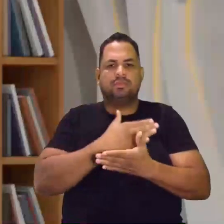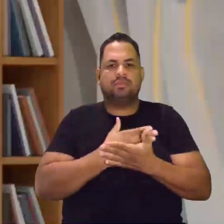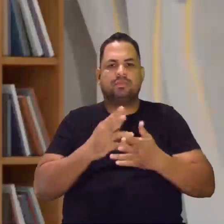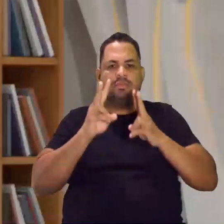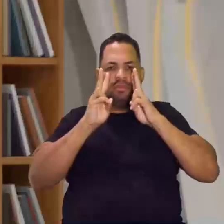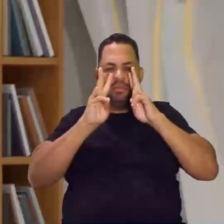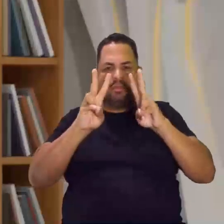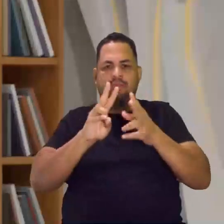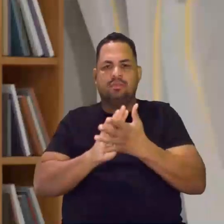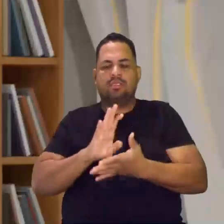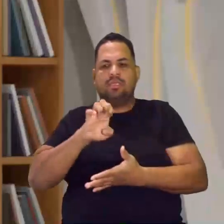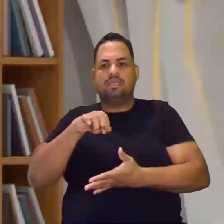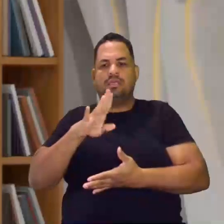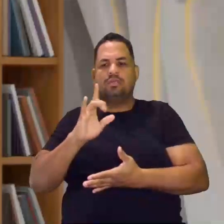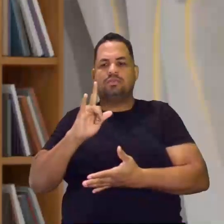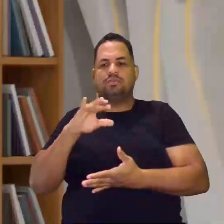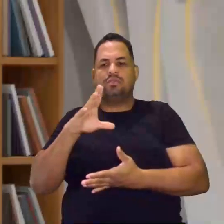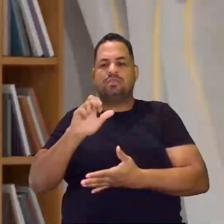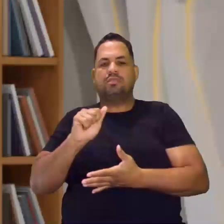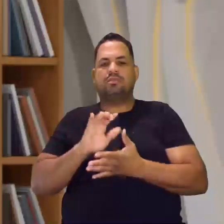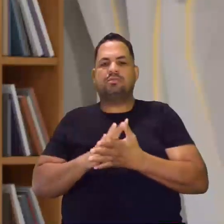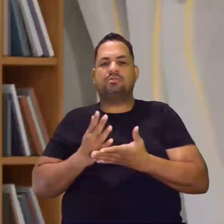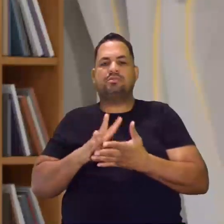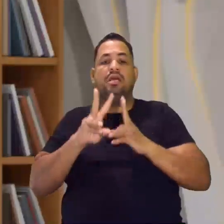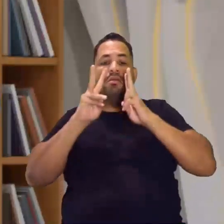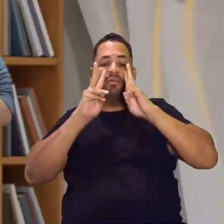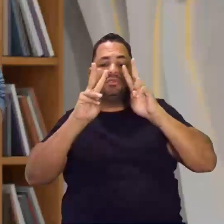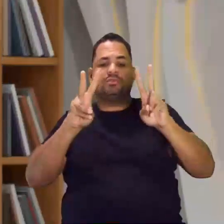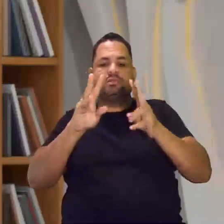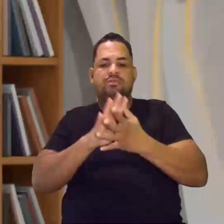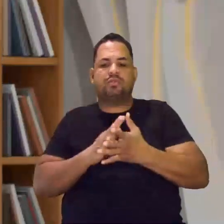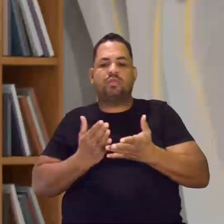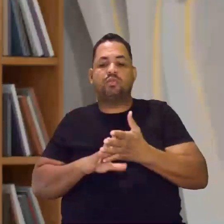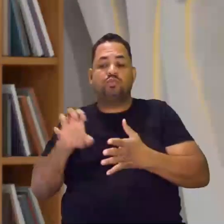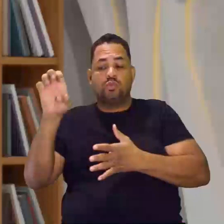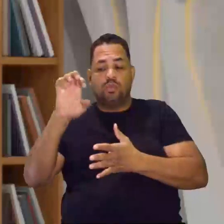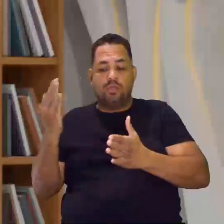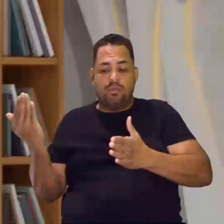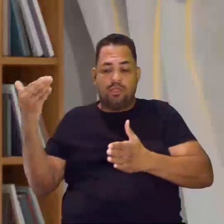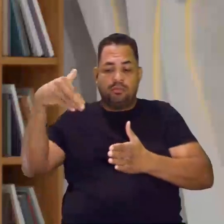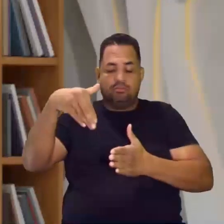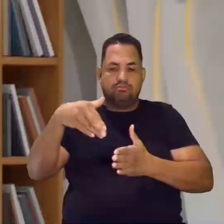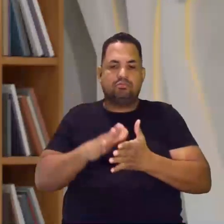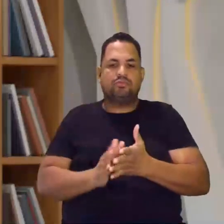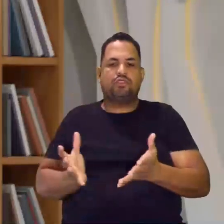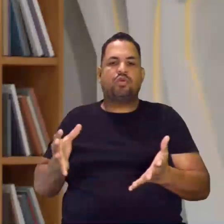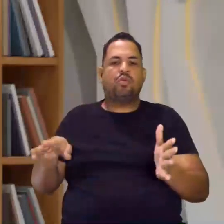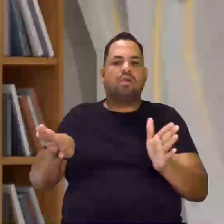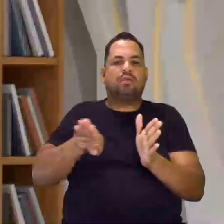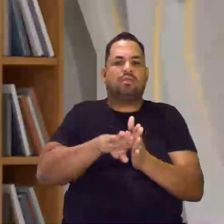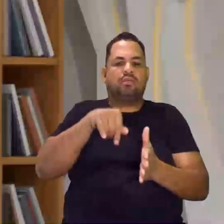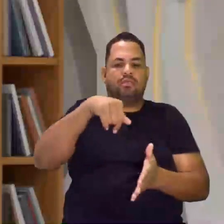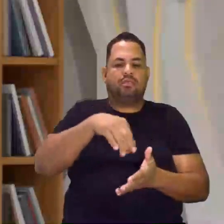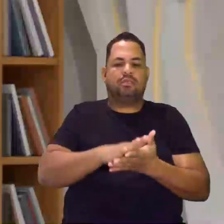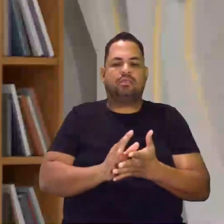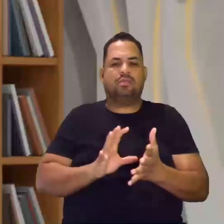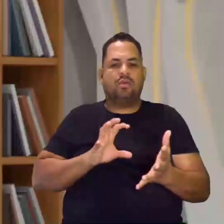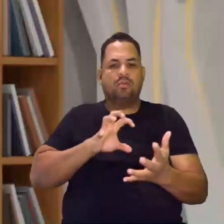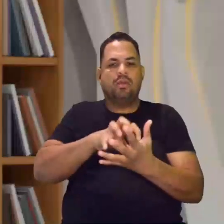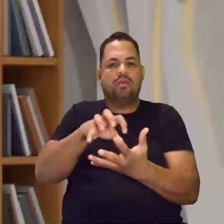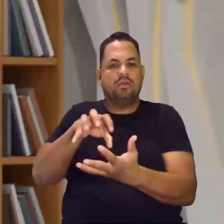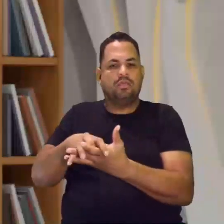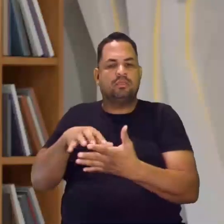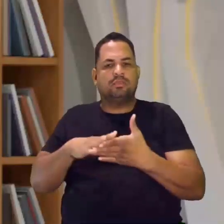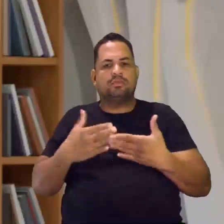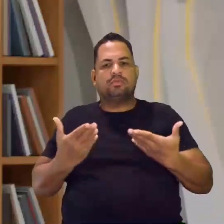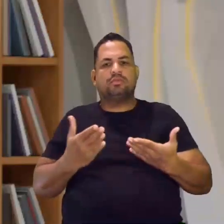visão eurocêntrica, que é a visão dos colonizadores, não é verdade, gente? Então, olha só. A partir dessa